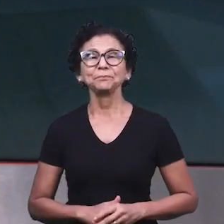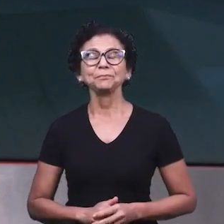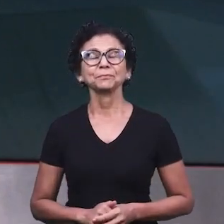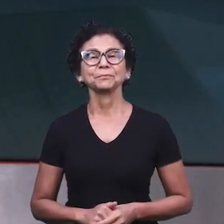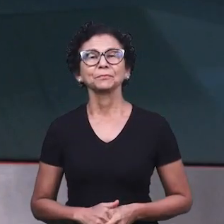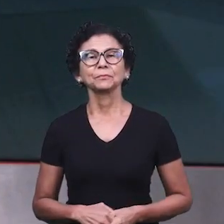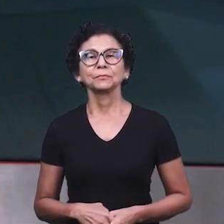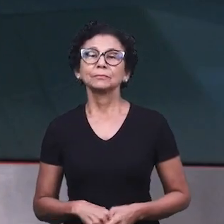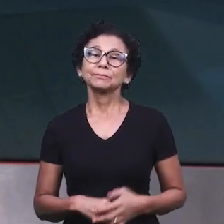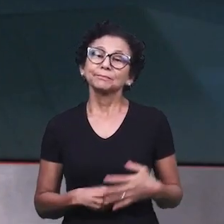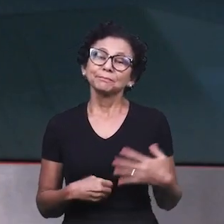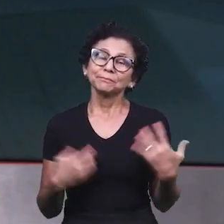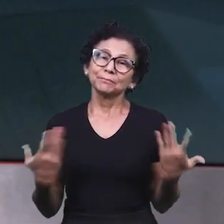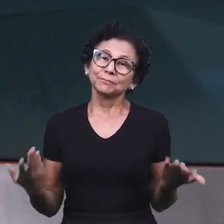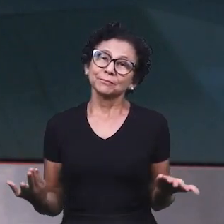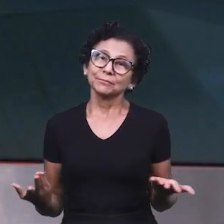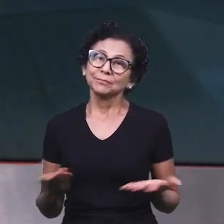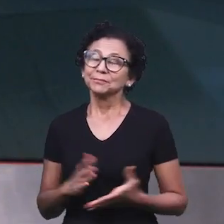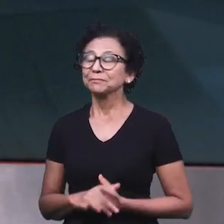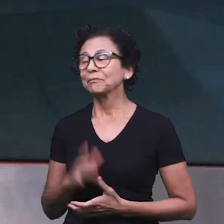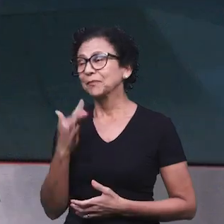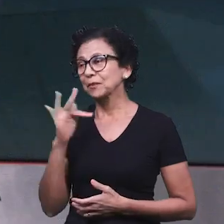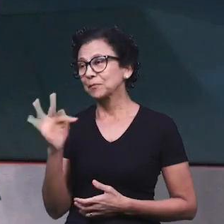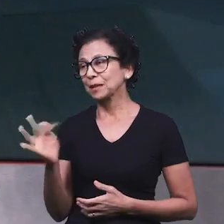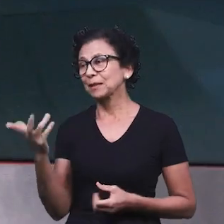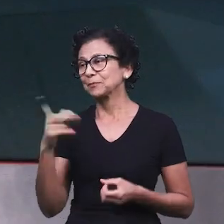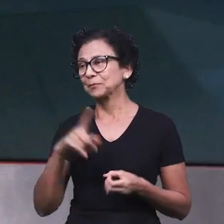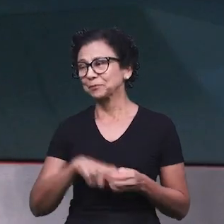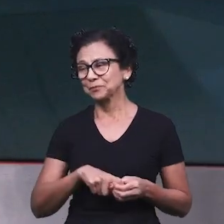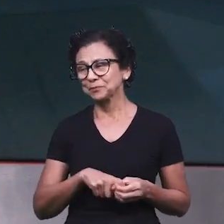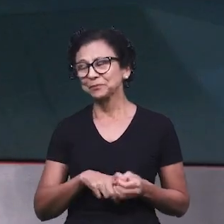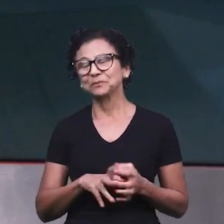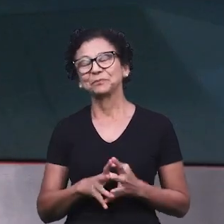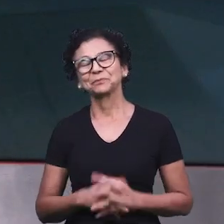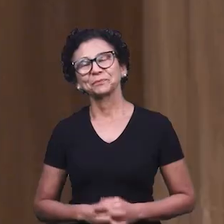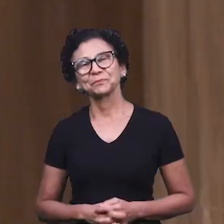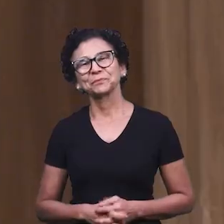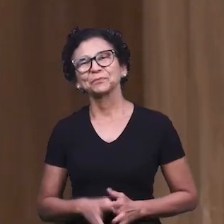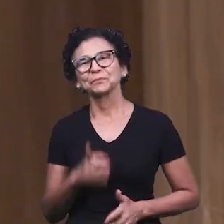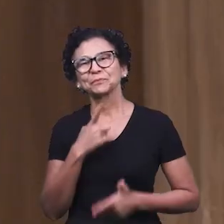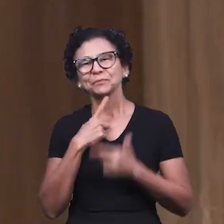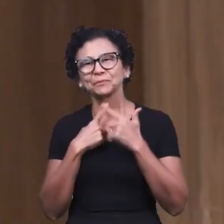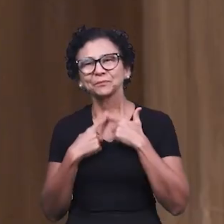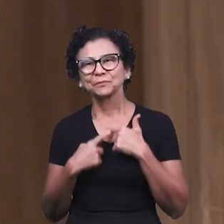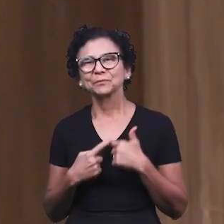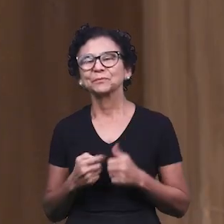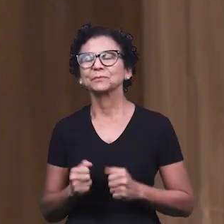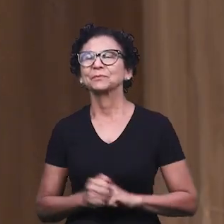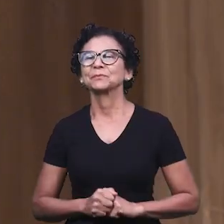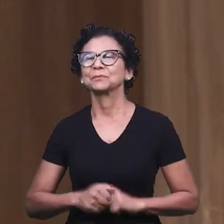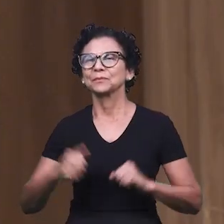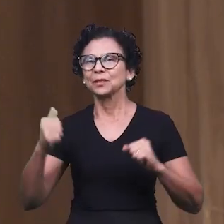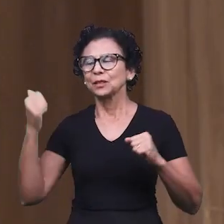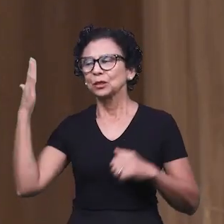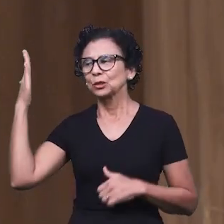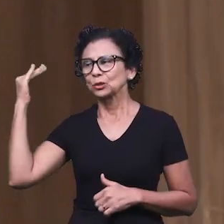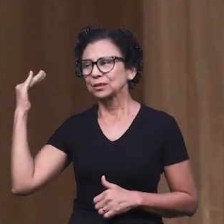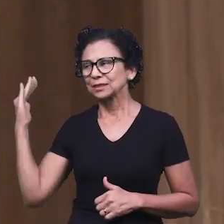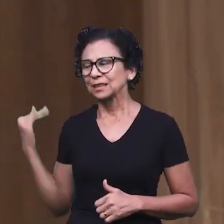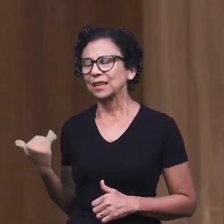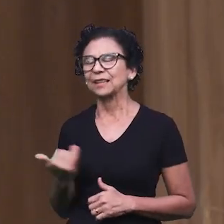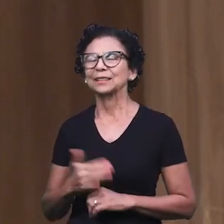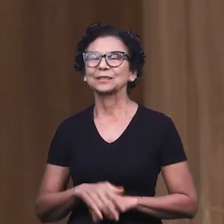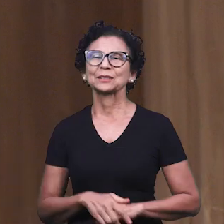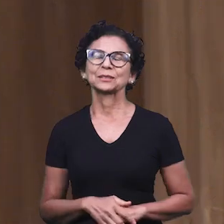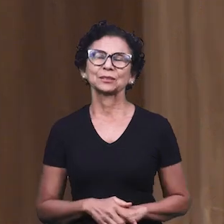pessoas. Nossa gratidão por estar aqui conosco. Obrigado, eu que agradeço e volto a dizer que é muito importante que você procure um especialista